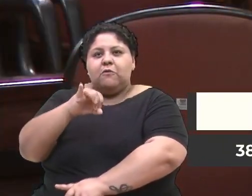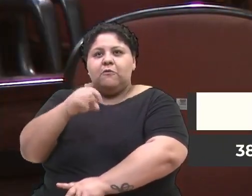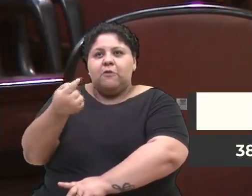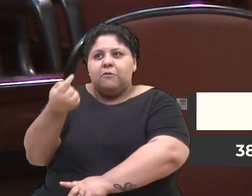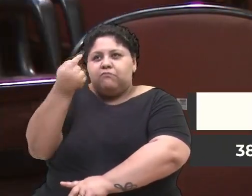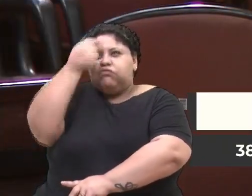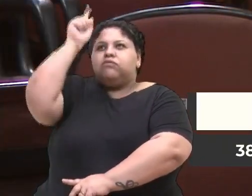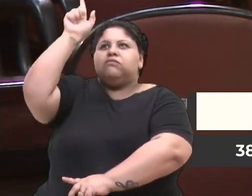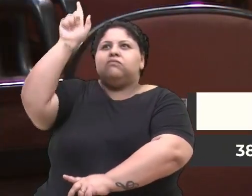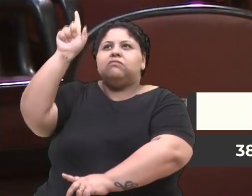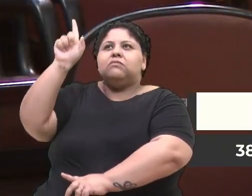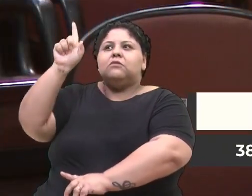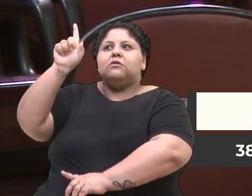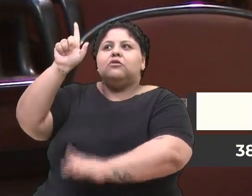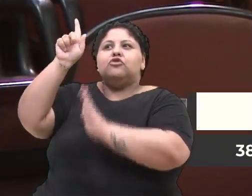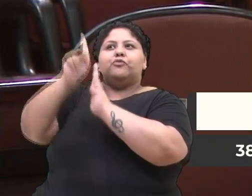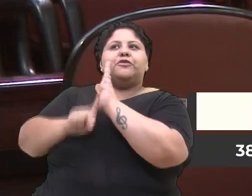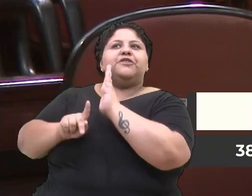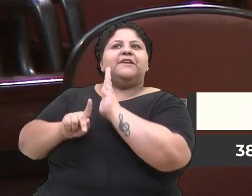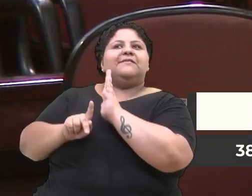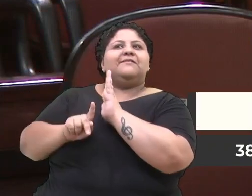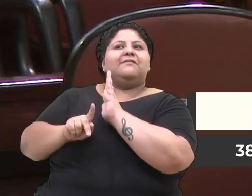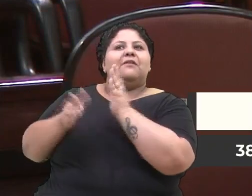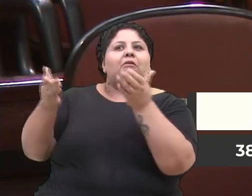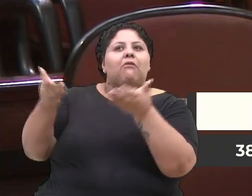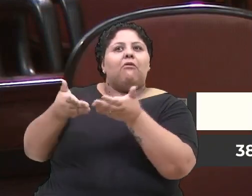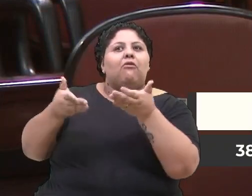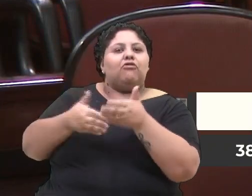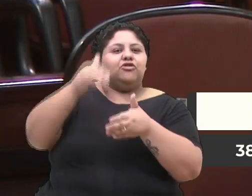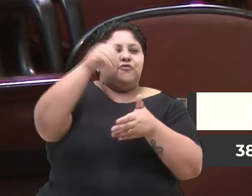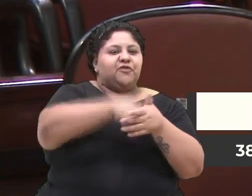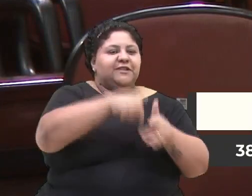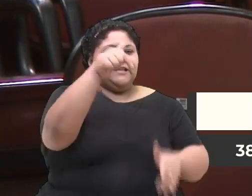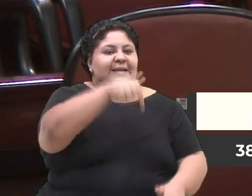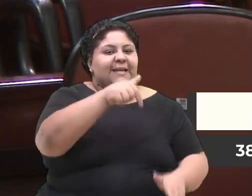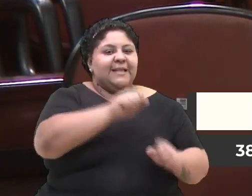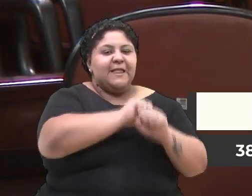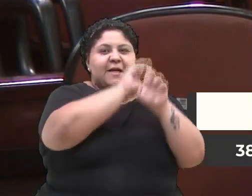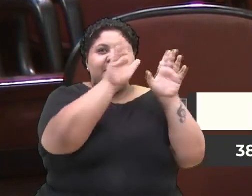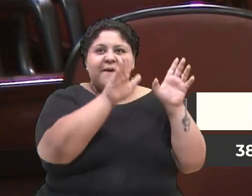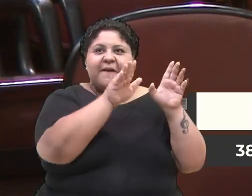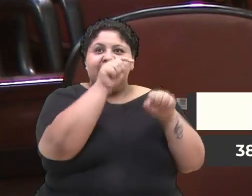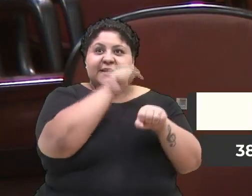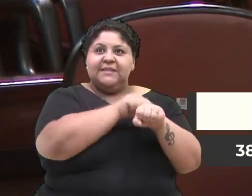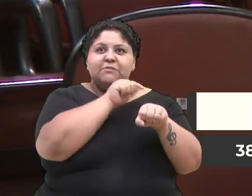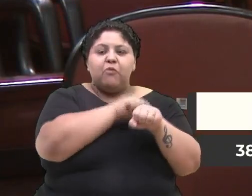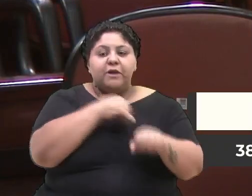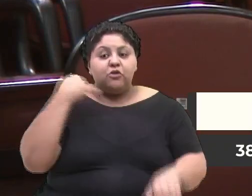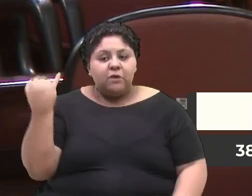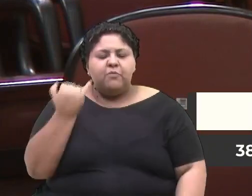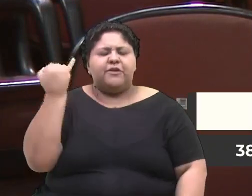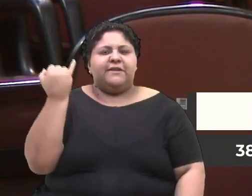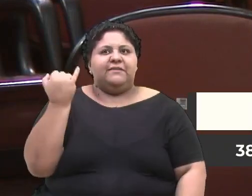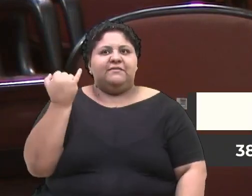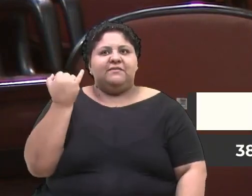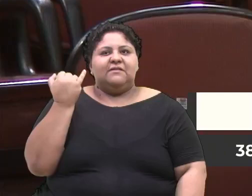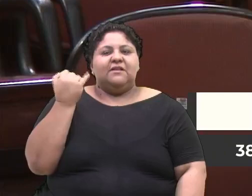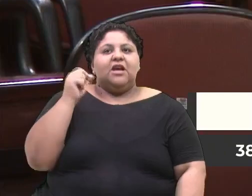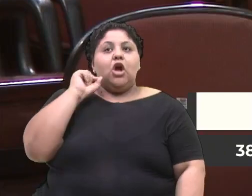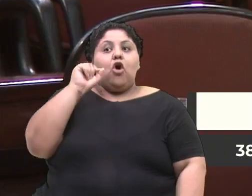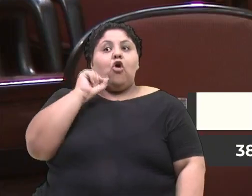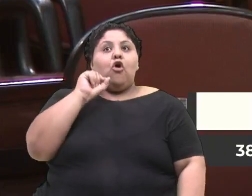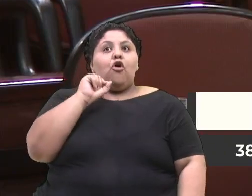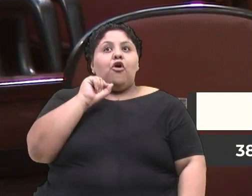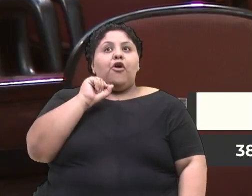Maesa. E hoje, o que nós estamos votando aqui nessa manhã, nesse momento histórico, o que nós buscamos